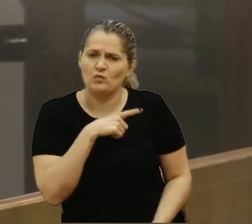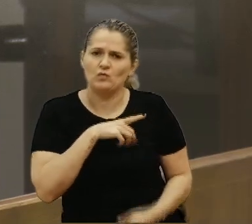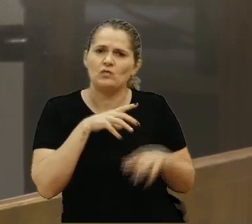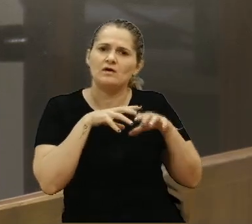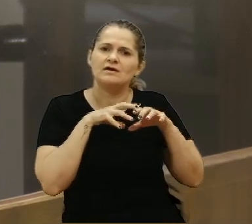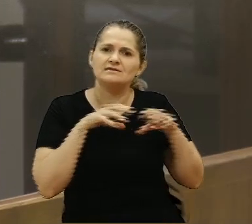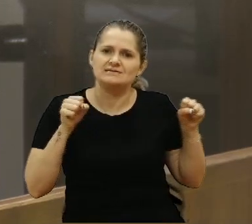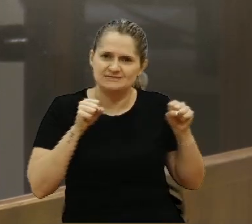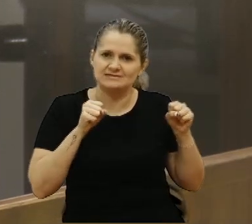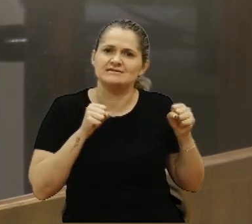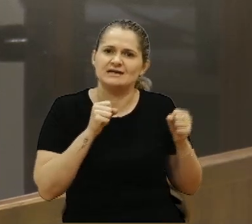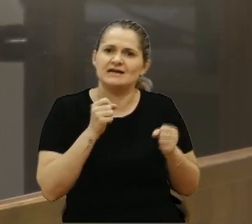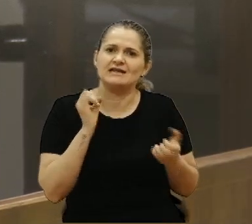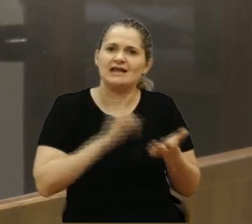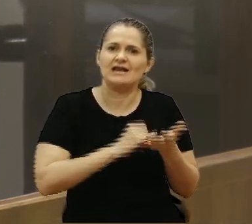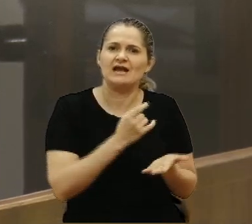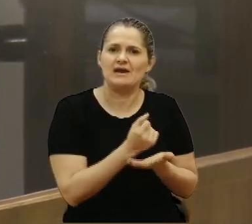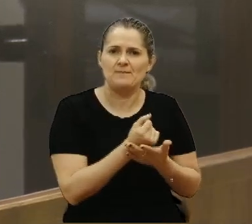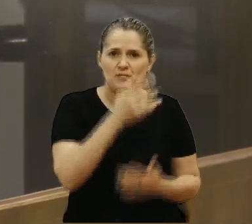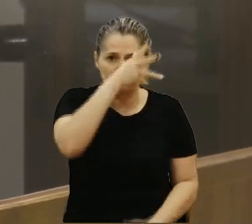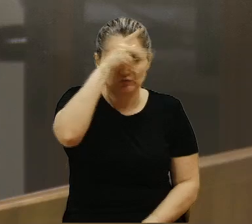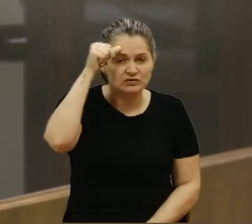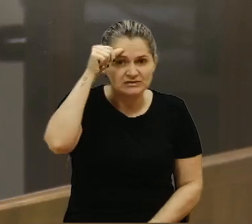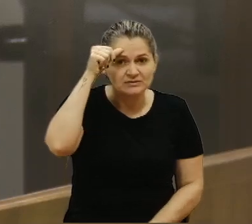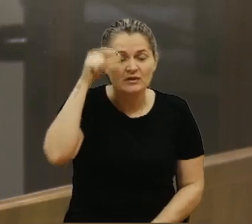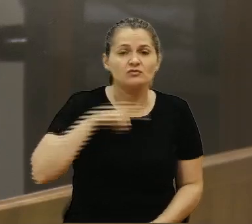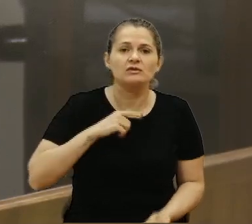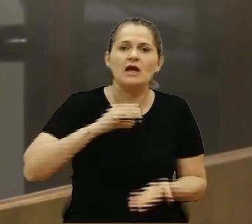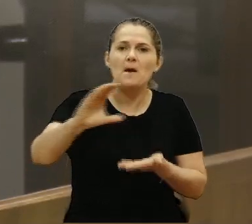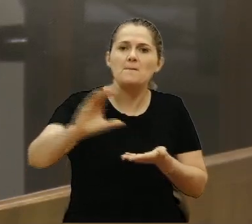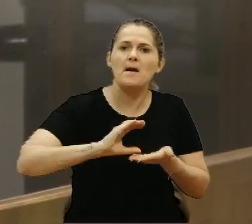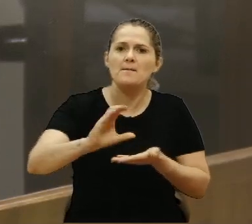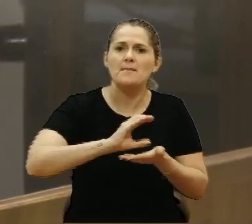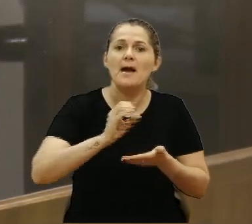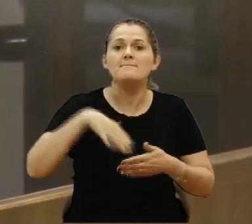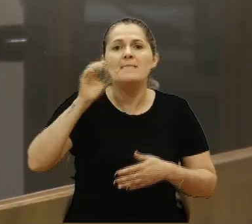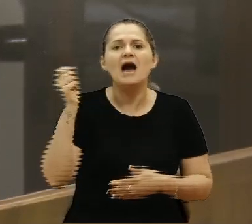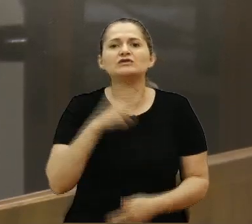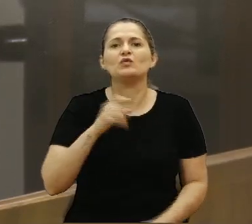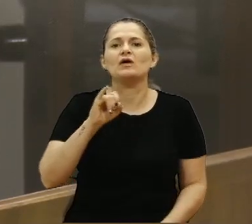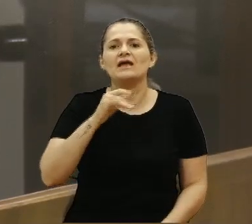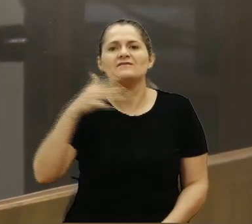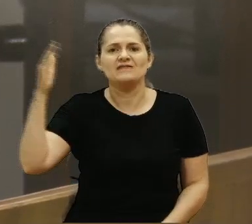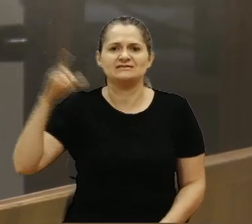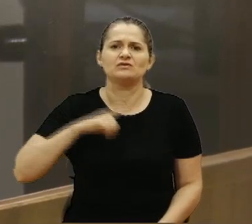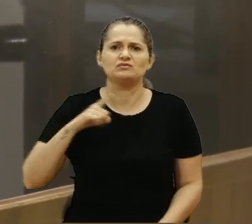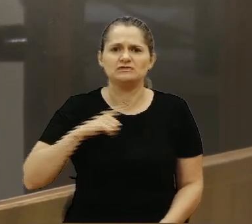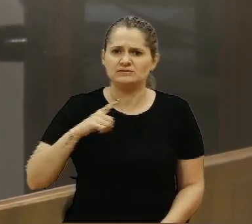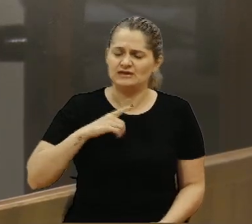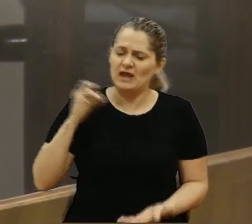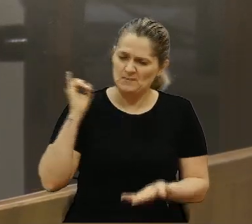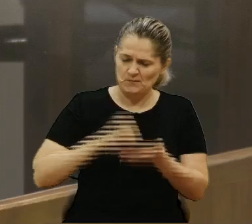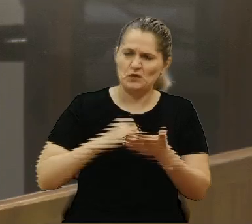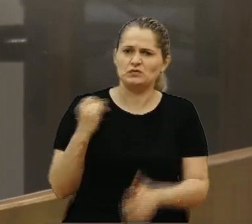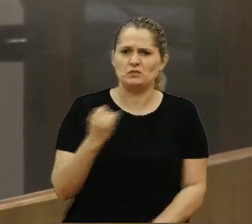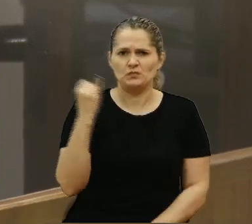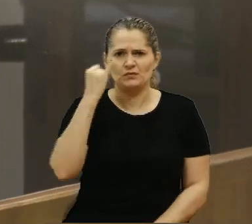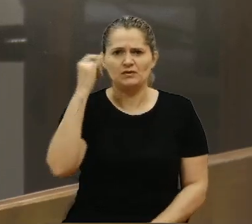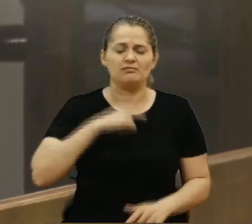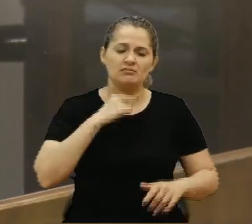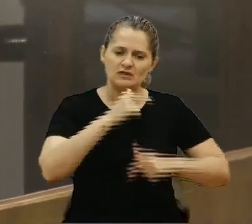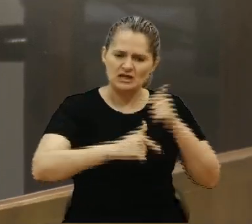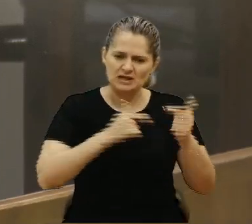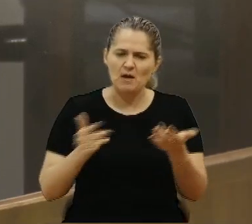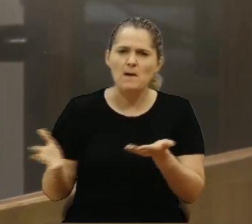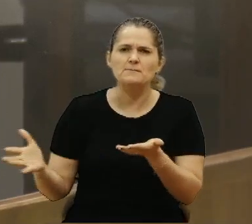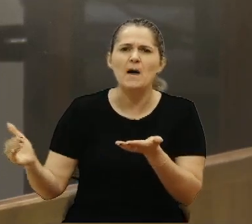da Receita Municipal arrecadou acima da inflação uma série de tributos importantes, vem fazendo um trabalho